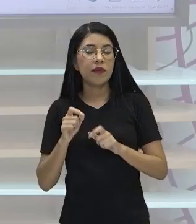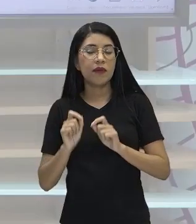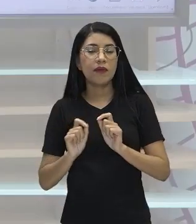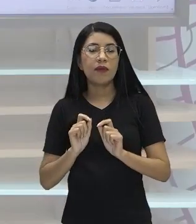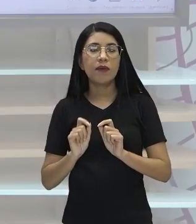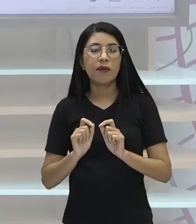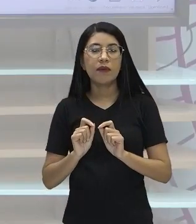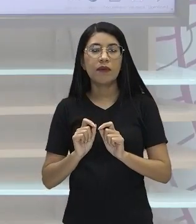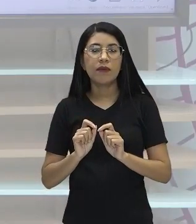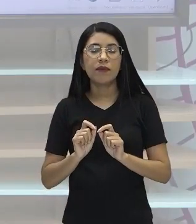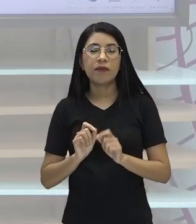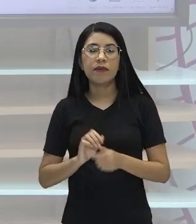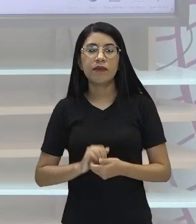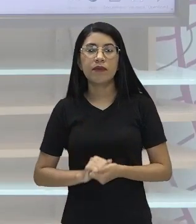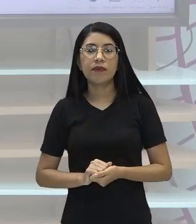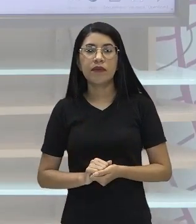exatamente